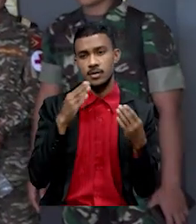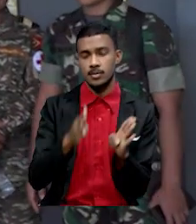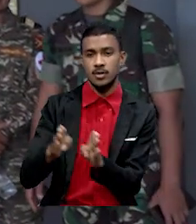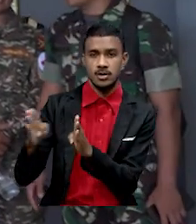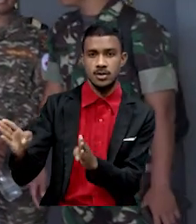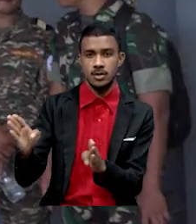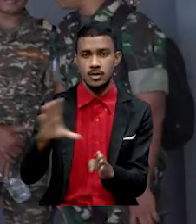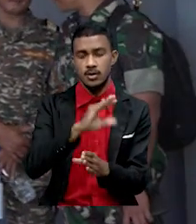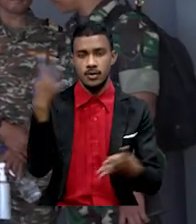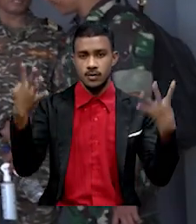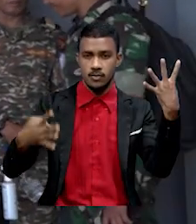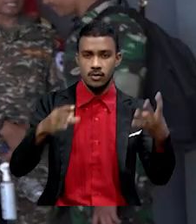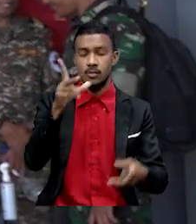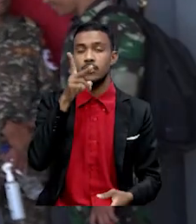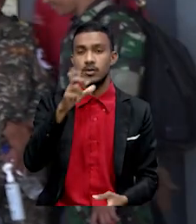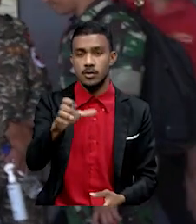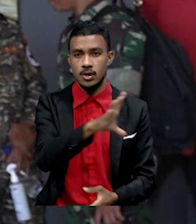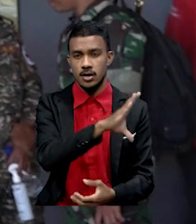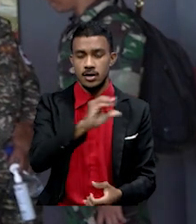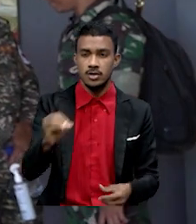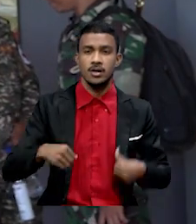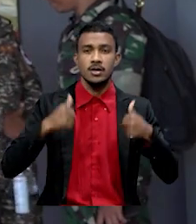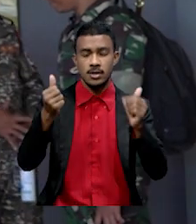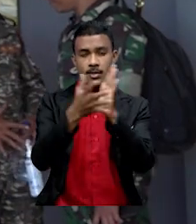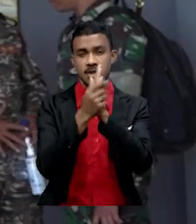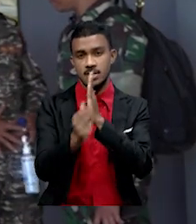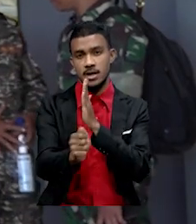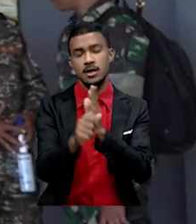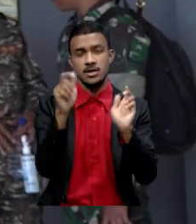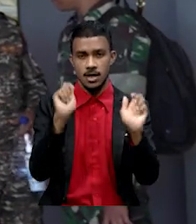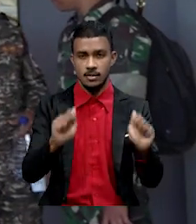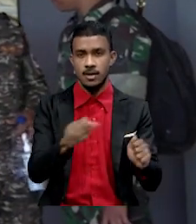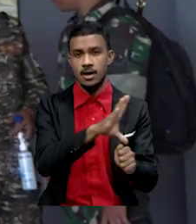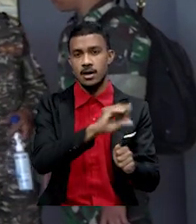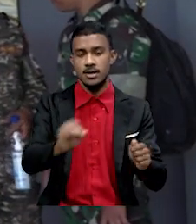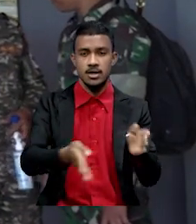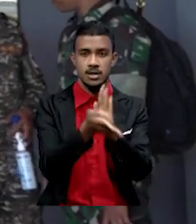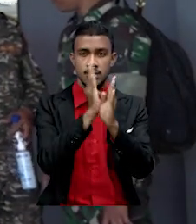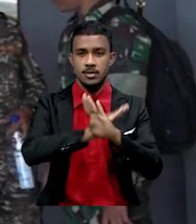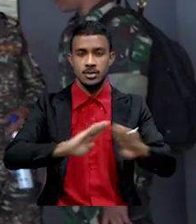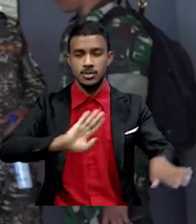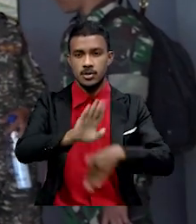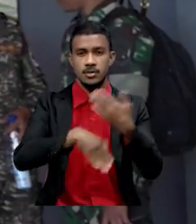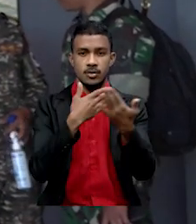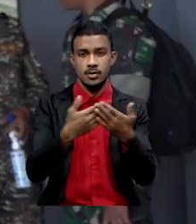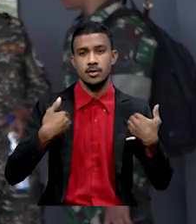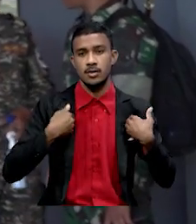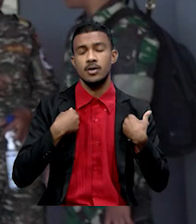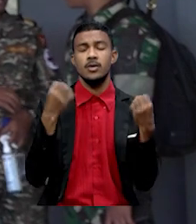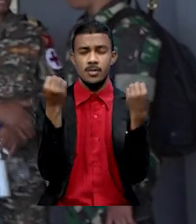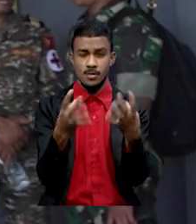transição, Portugal começou a disponibilizar capacidades, quer para a estabilização do território, e nós tivemos aqui muitos